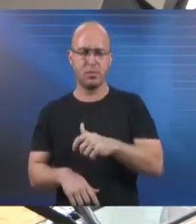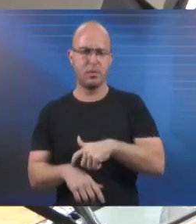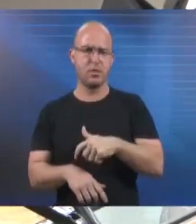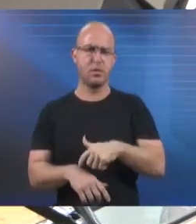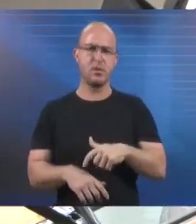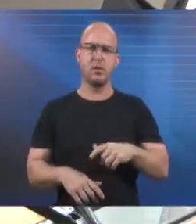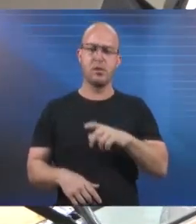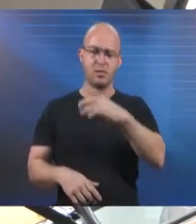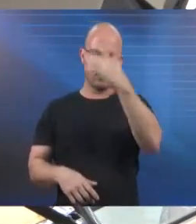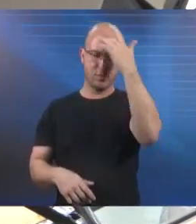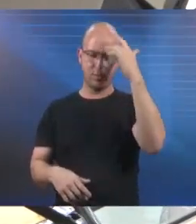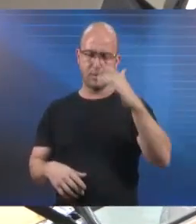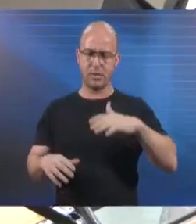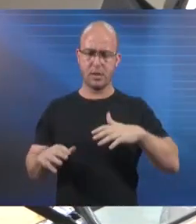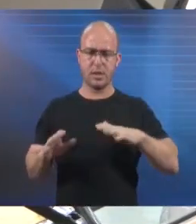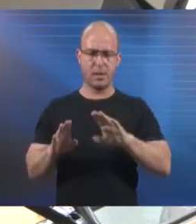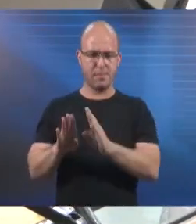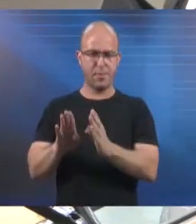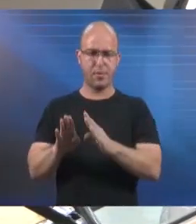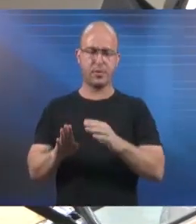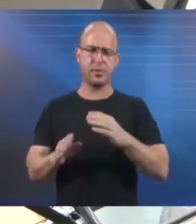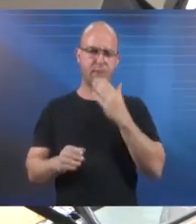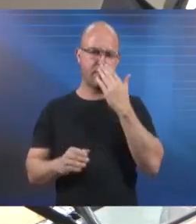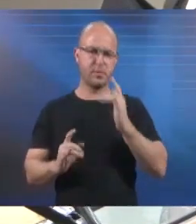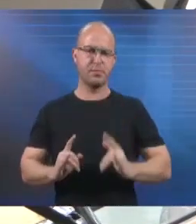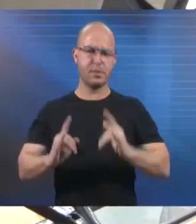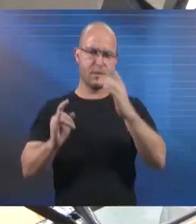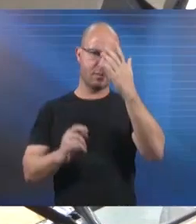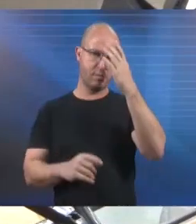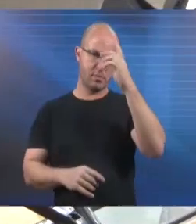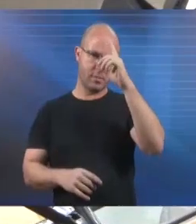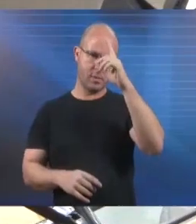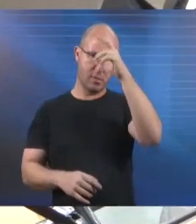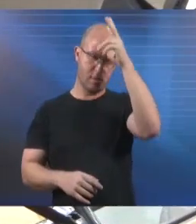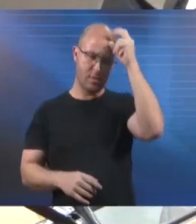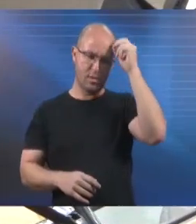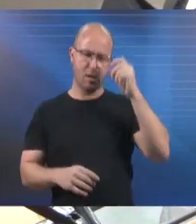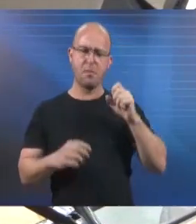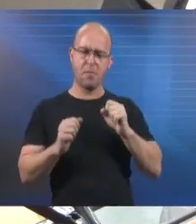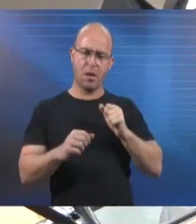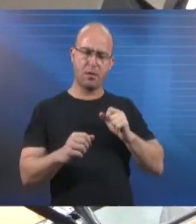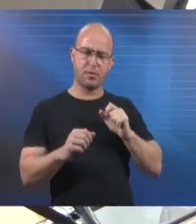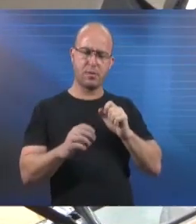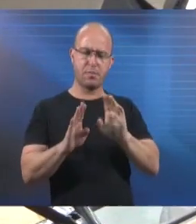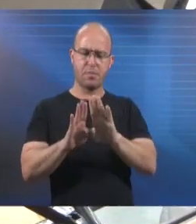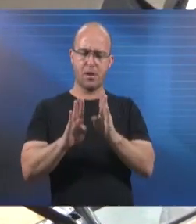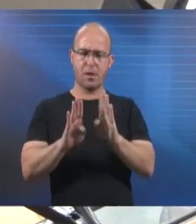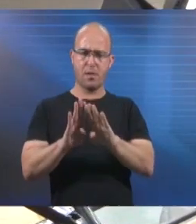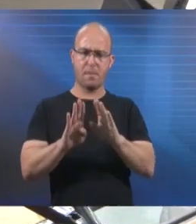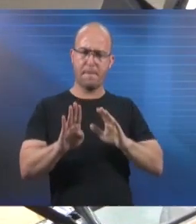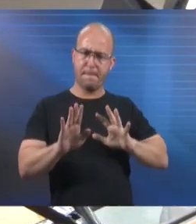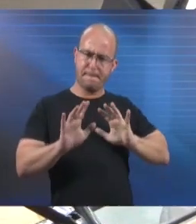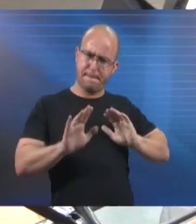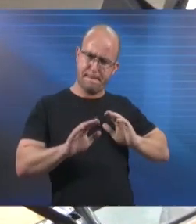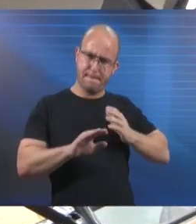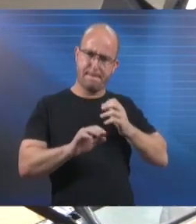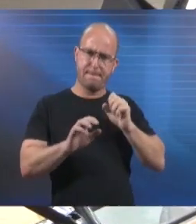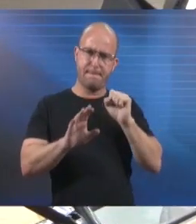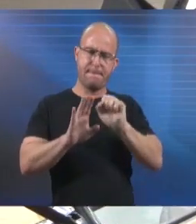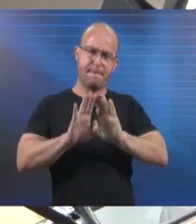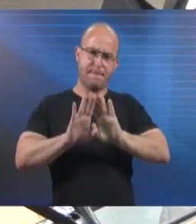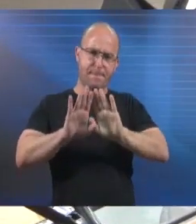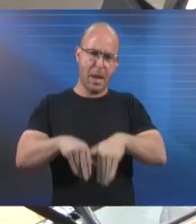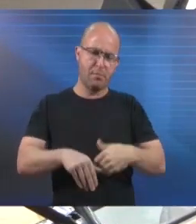tiverem ali na porta da prefeitura podem arrombar a porta da prefeitura porque foi isso que fizeram com o idema arrombaram